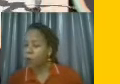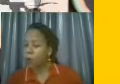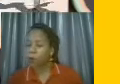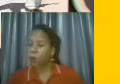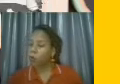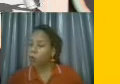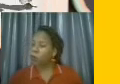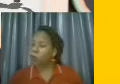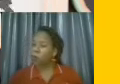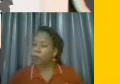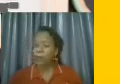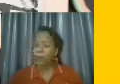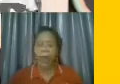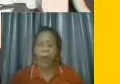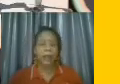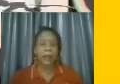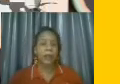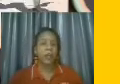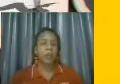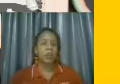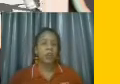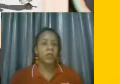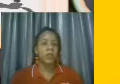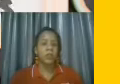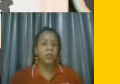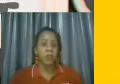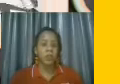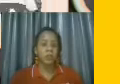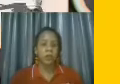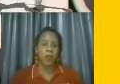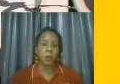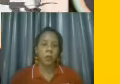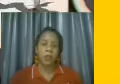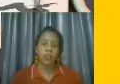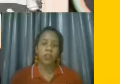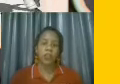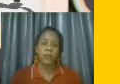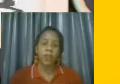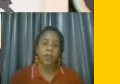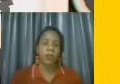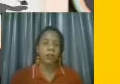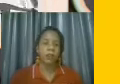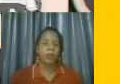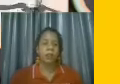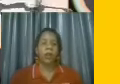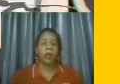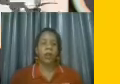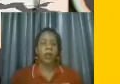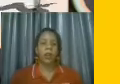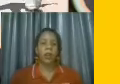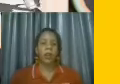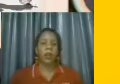o agogô, o atabaque, todos esses instrumentos geralmente a gente vê